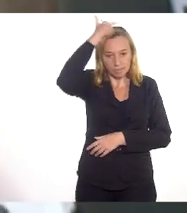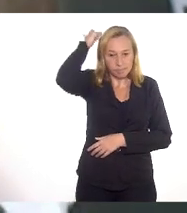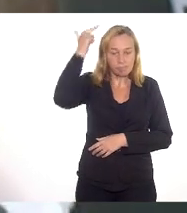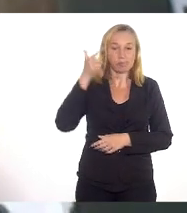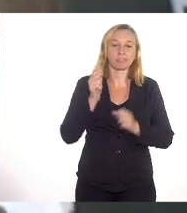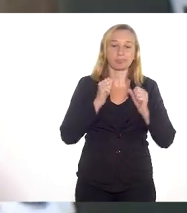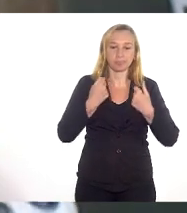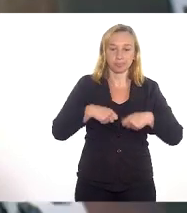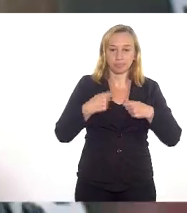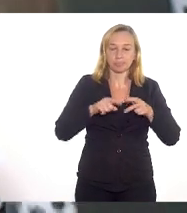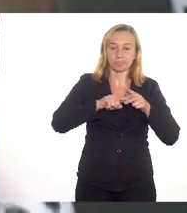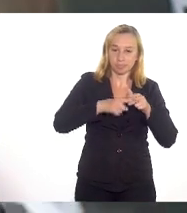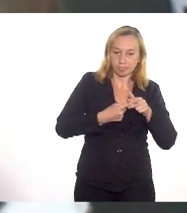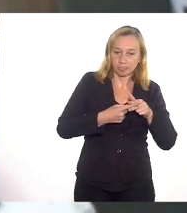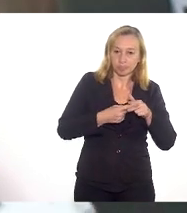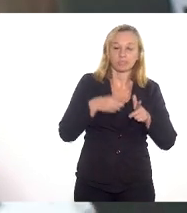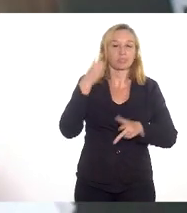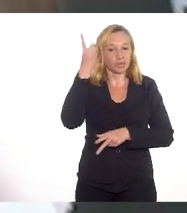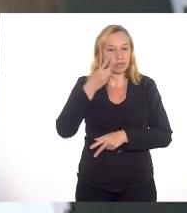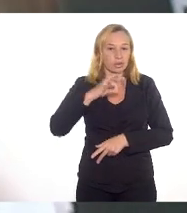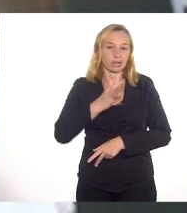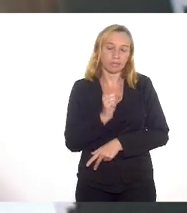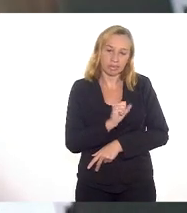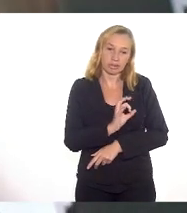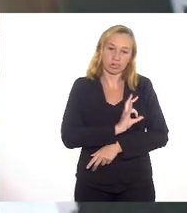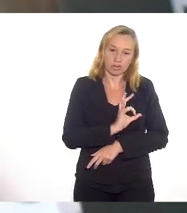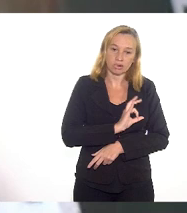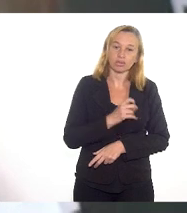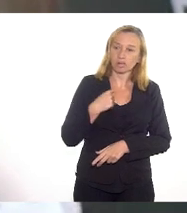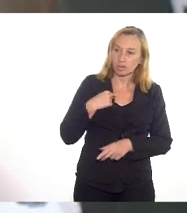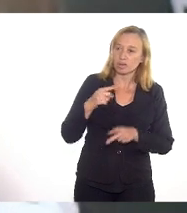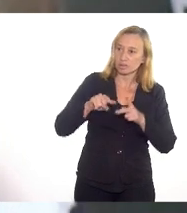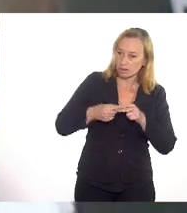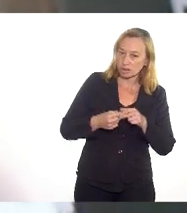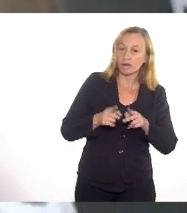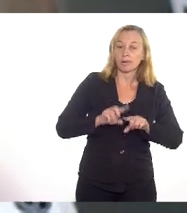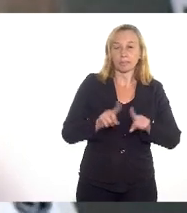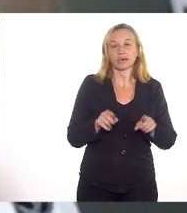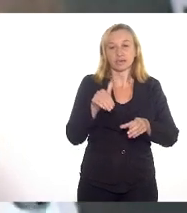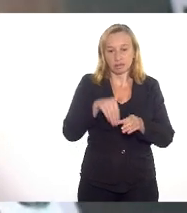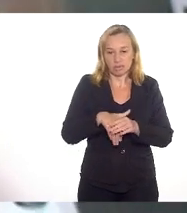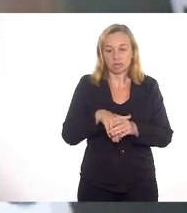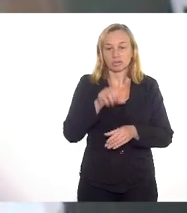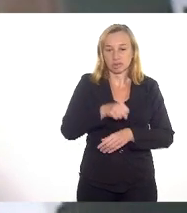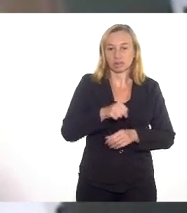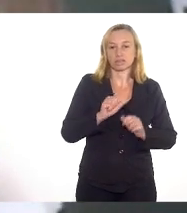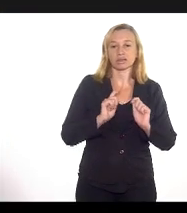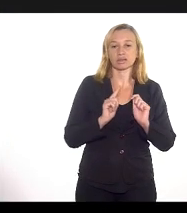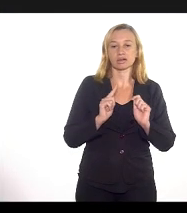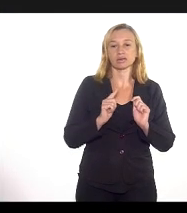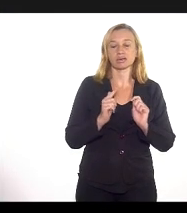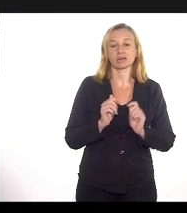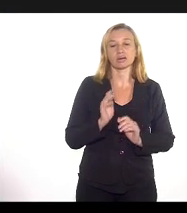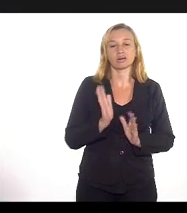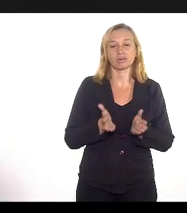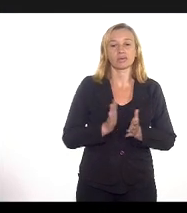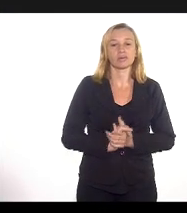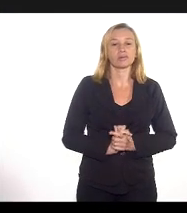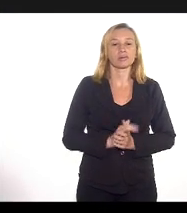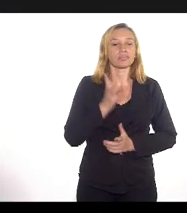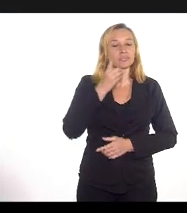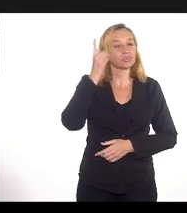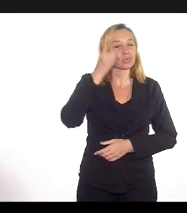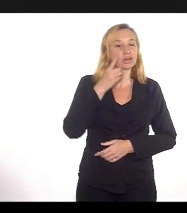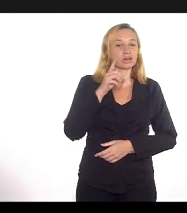ajuste, deputada Marta Rocha, iremos fazer os ajustes necessários. Mas, nesse momento, meu voto é favorável. Deputado Luiz Martins.